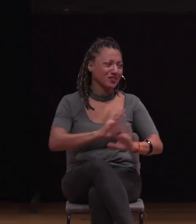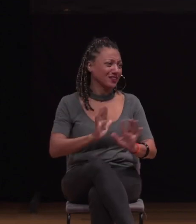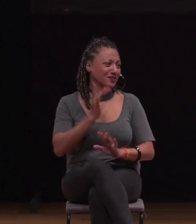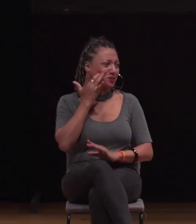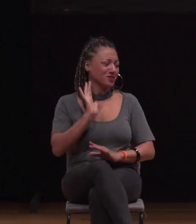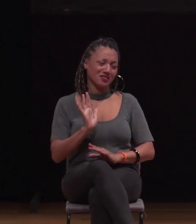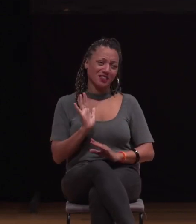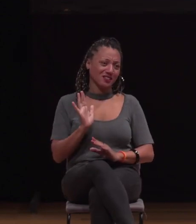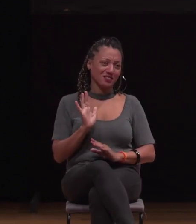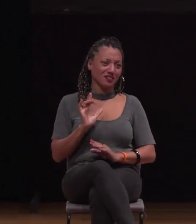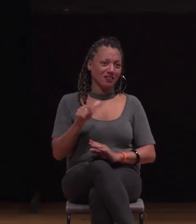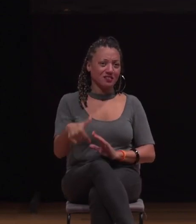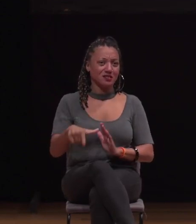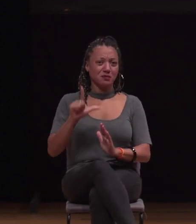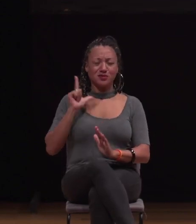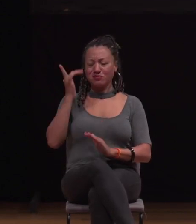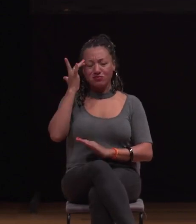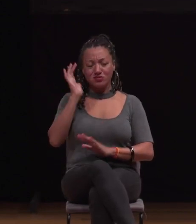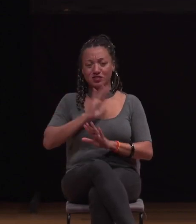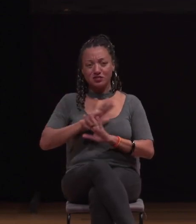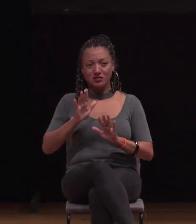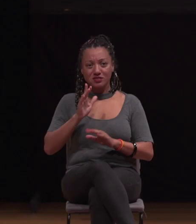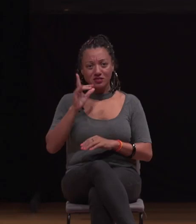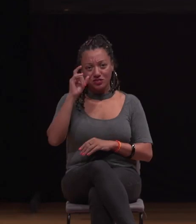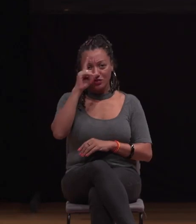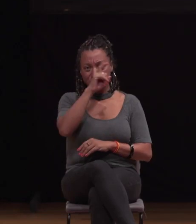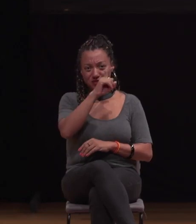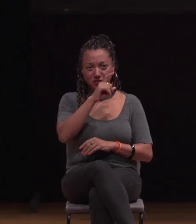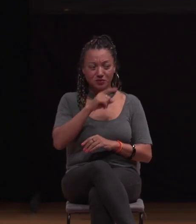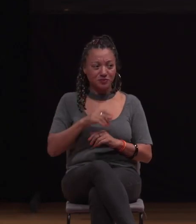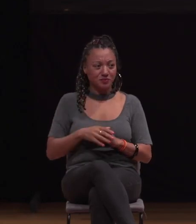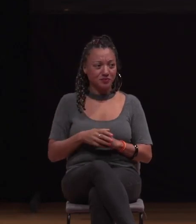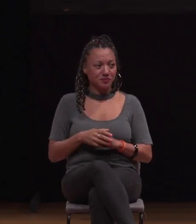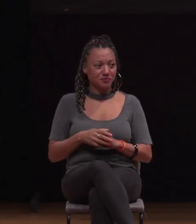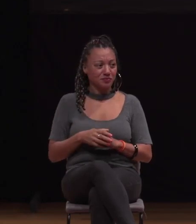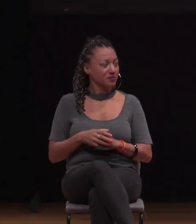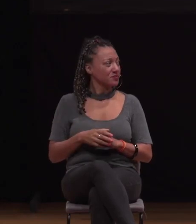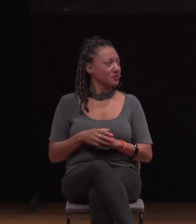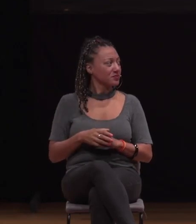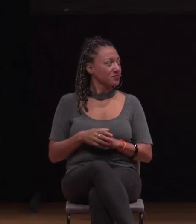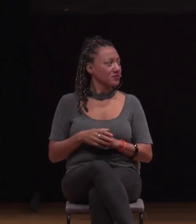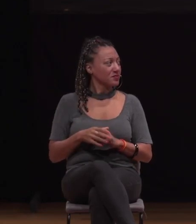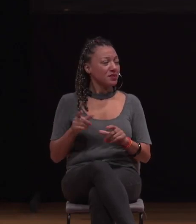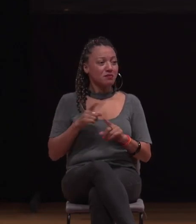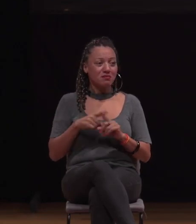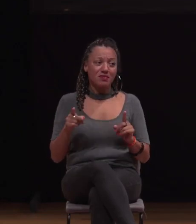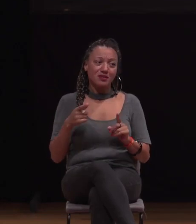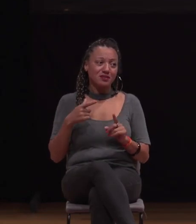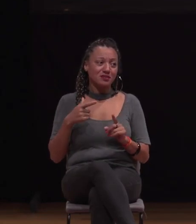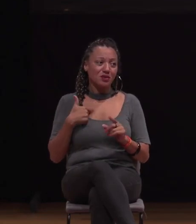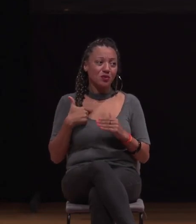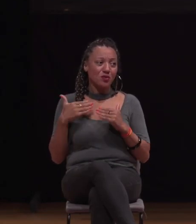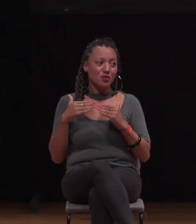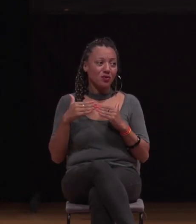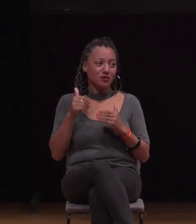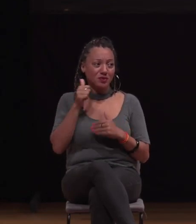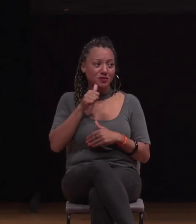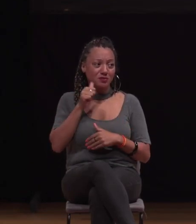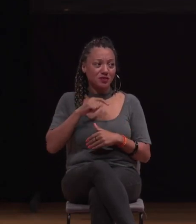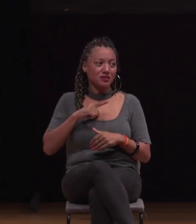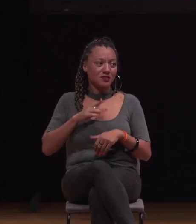difícil. Agora, eu estou fechada com as manas que estão fazendo boicote. Não tem outro jeito,